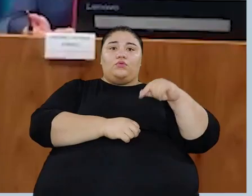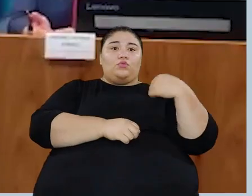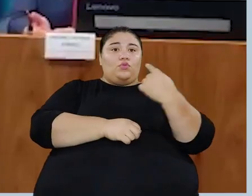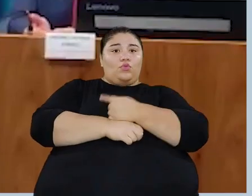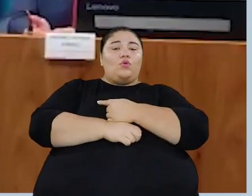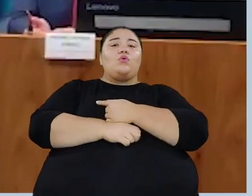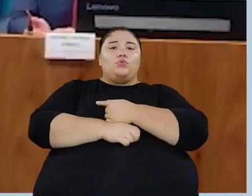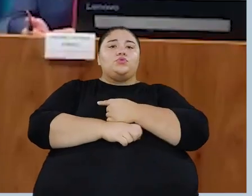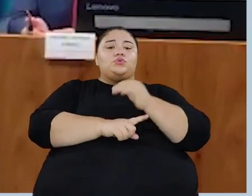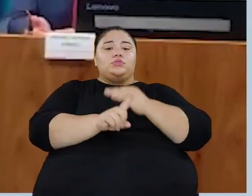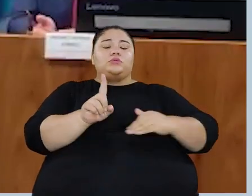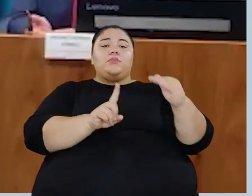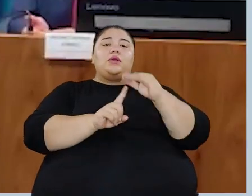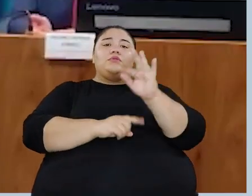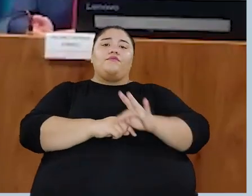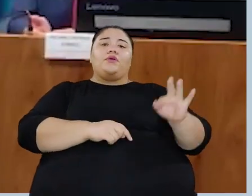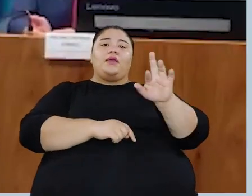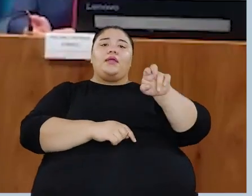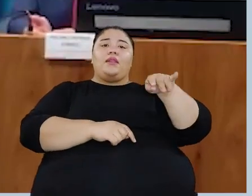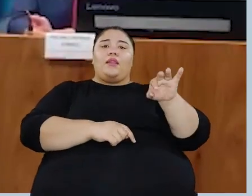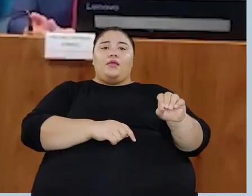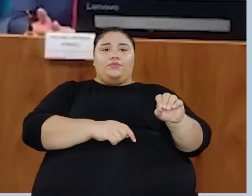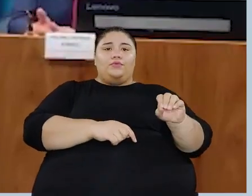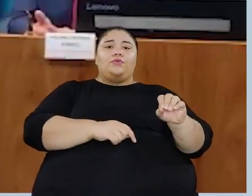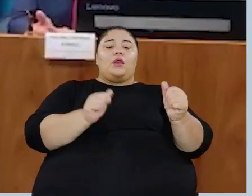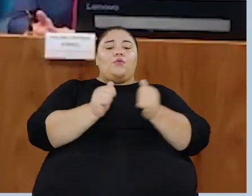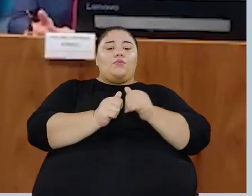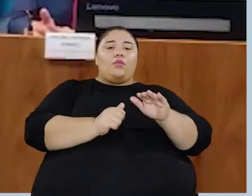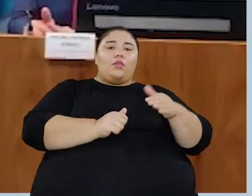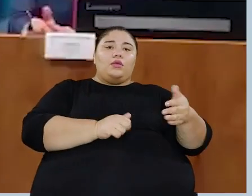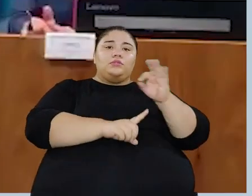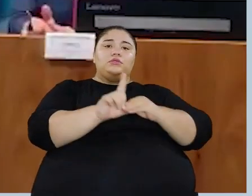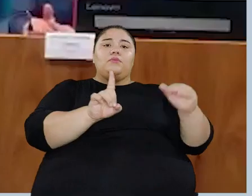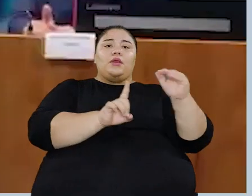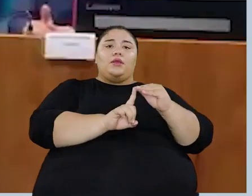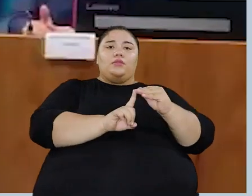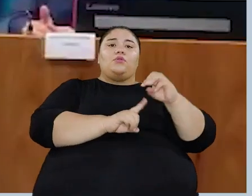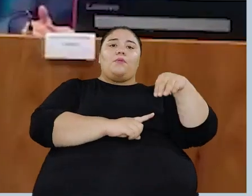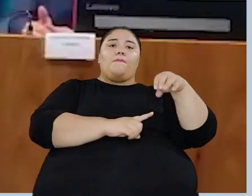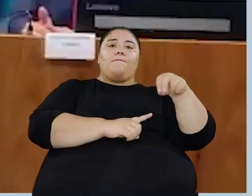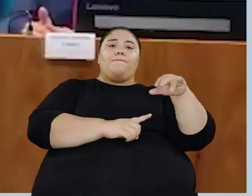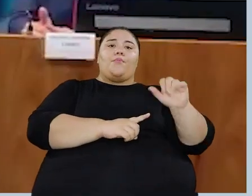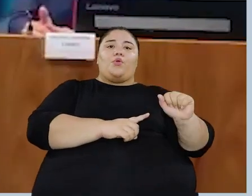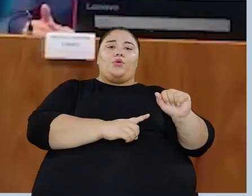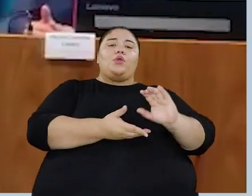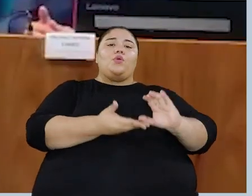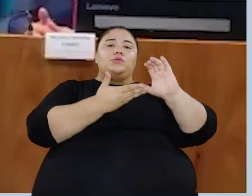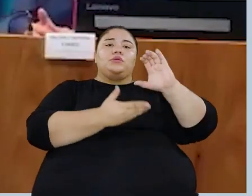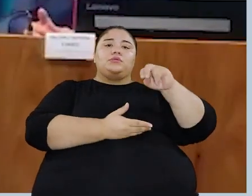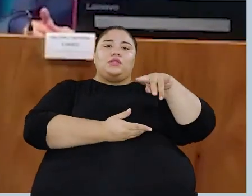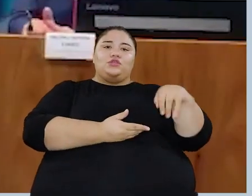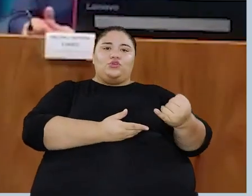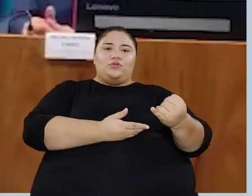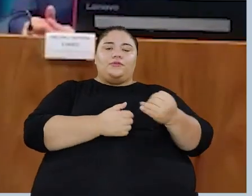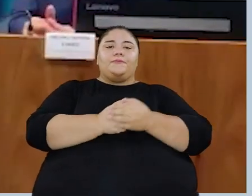Federal, do nosso desembargador federal Renato Becho, ao lado da doutora desembargadora Mônica Nobre, conselheira